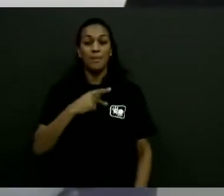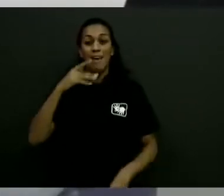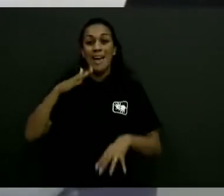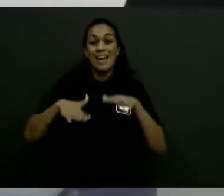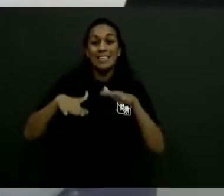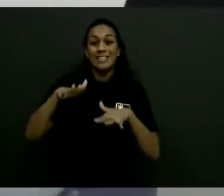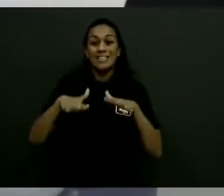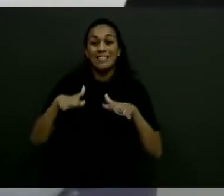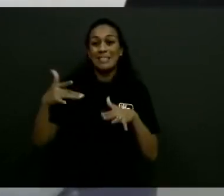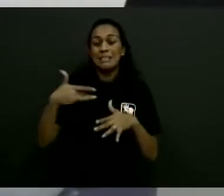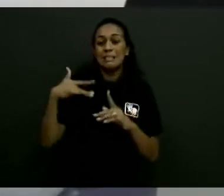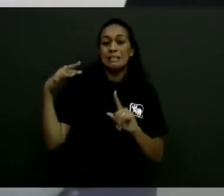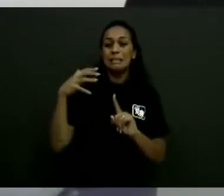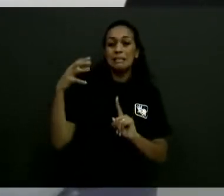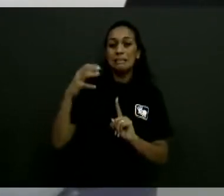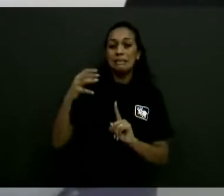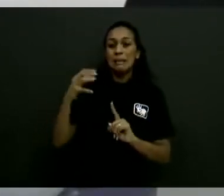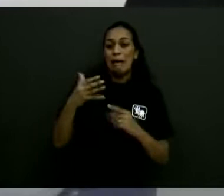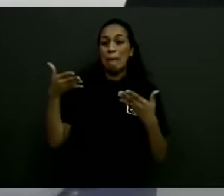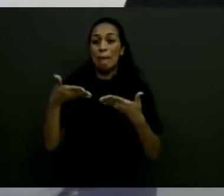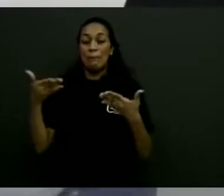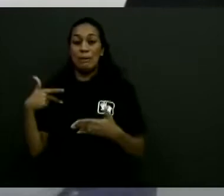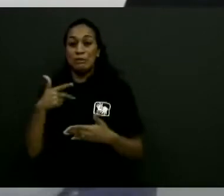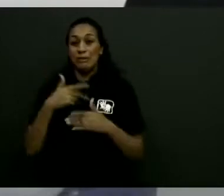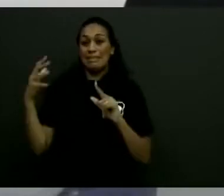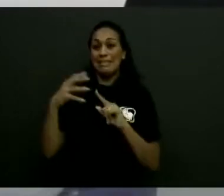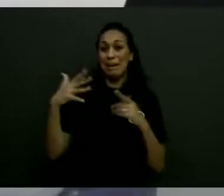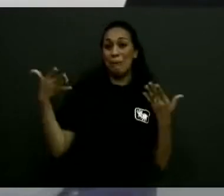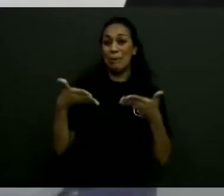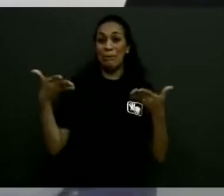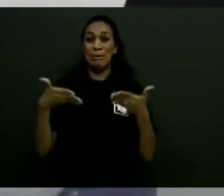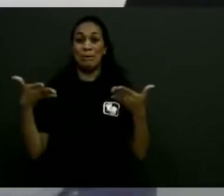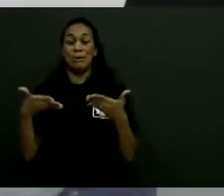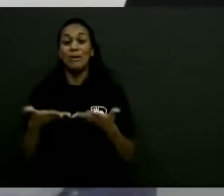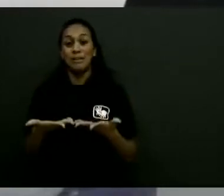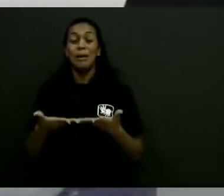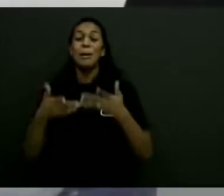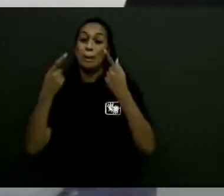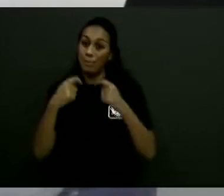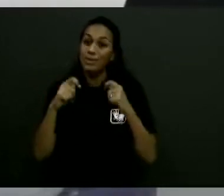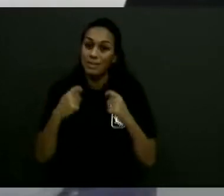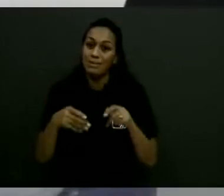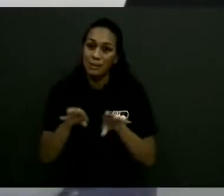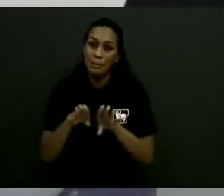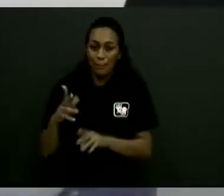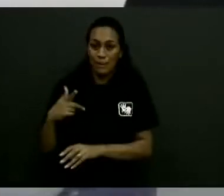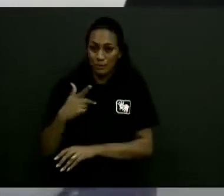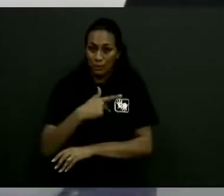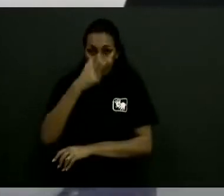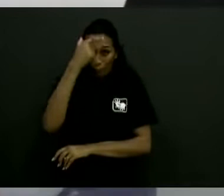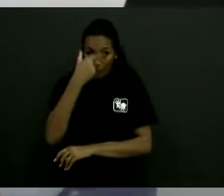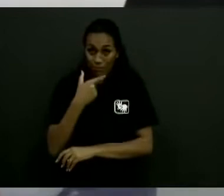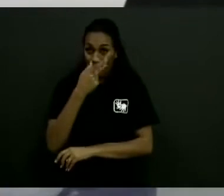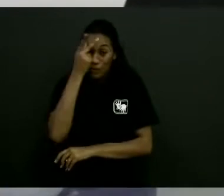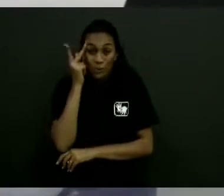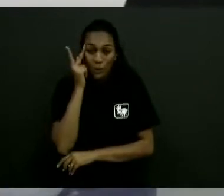se cobrando muito. E muitas vezes a gente precisa também ser pastoreado. E esse pastoreio